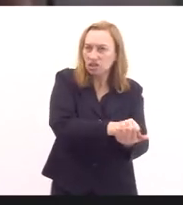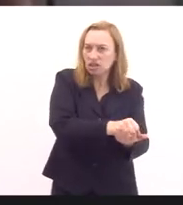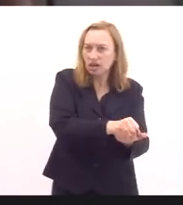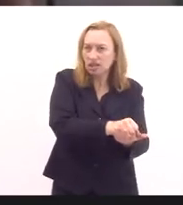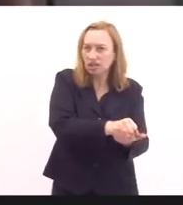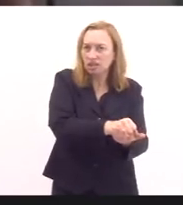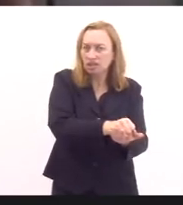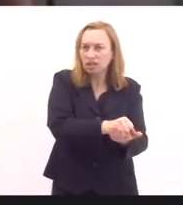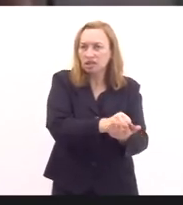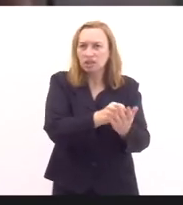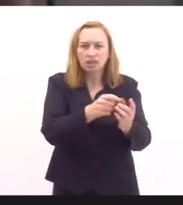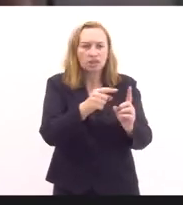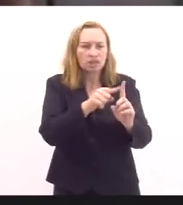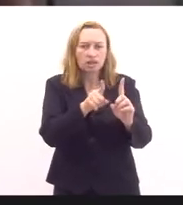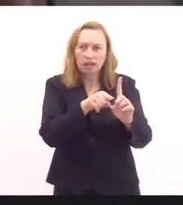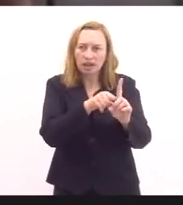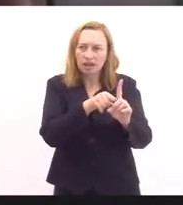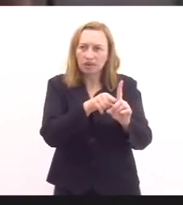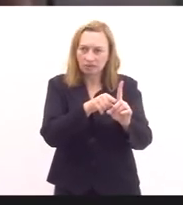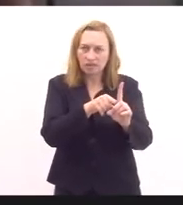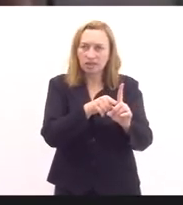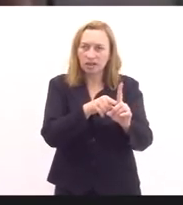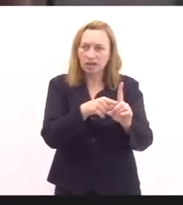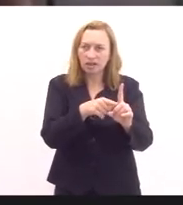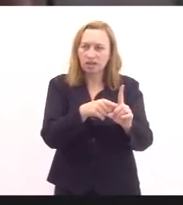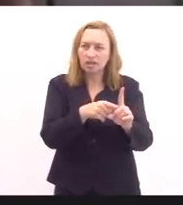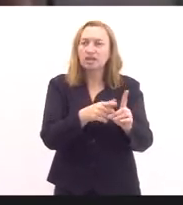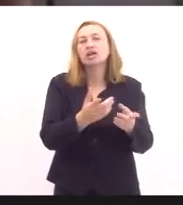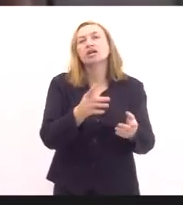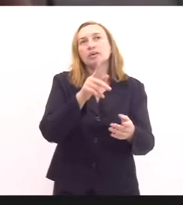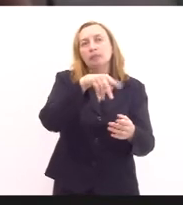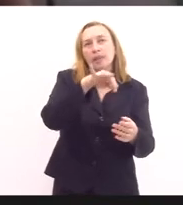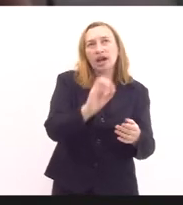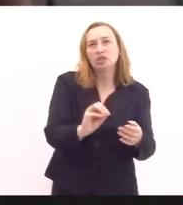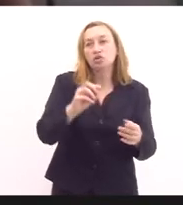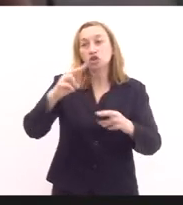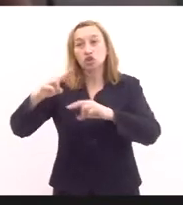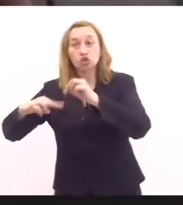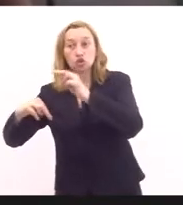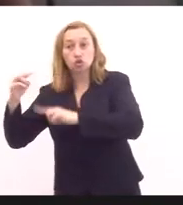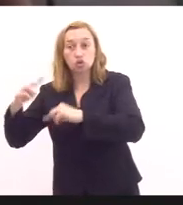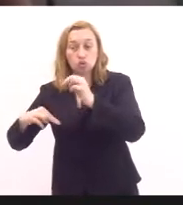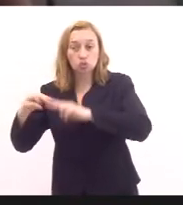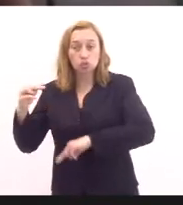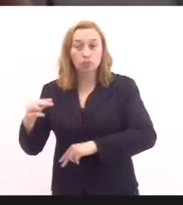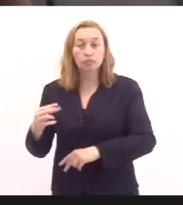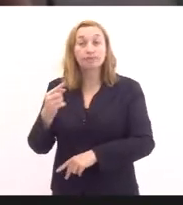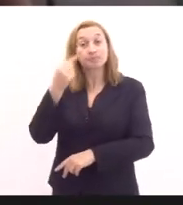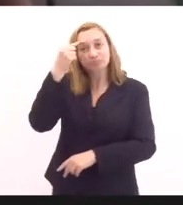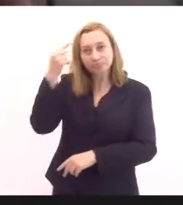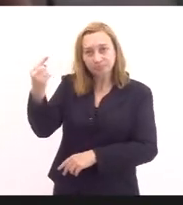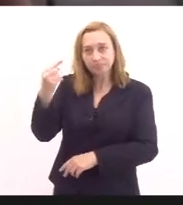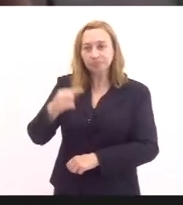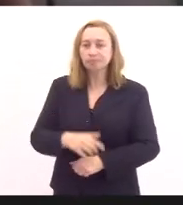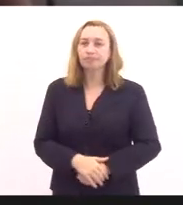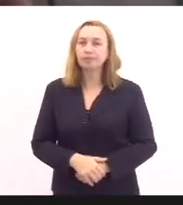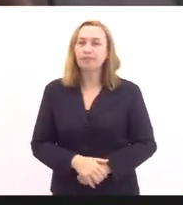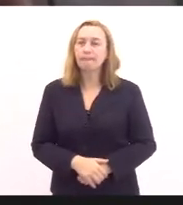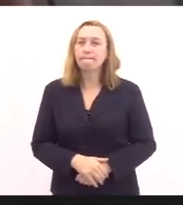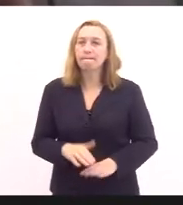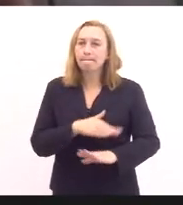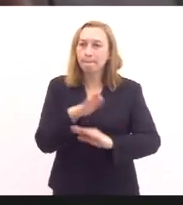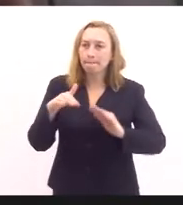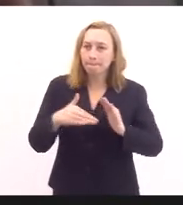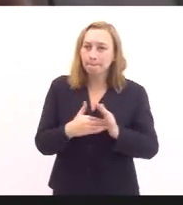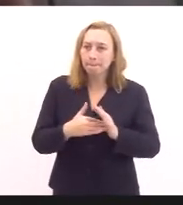a população matéria em momentos diferentes mas em geral em maio junho né final de maio junho e para vocês terem uma ideia no